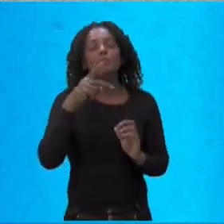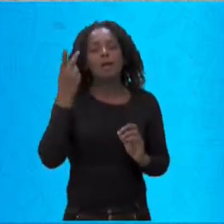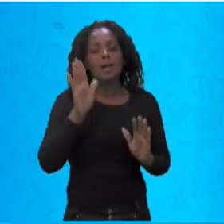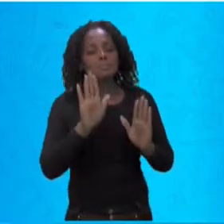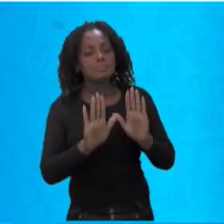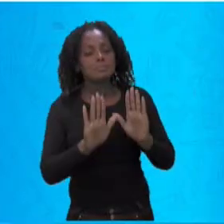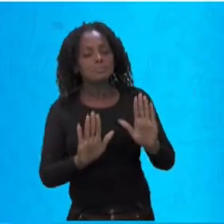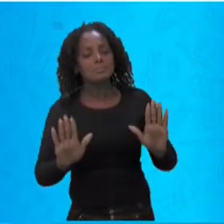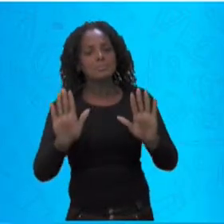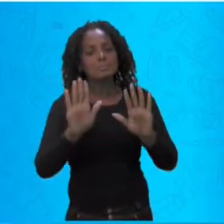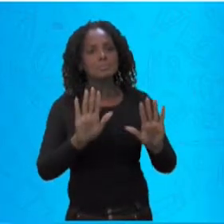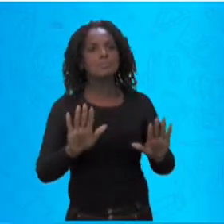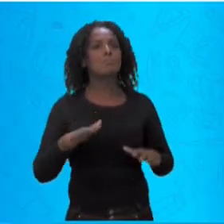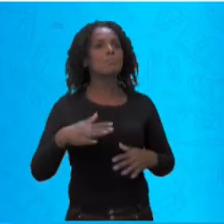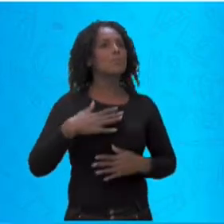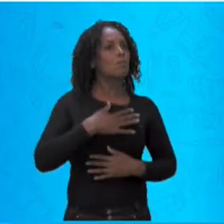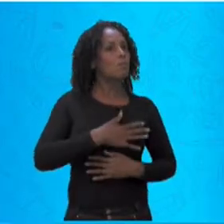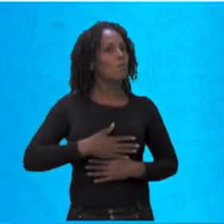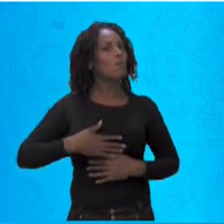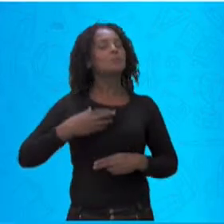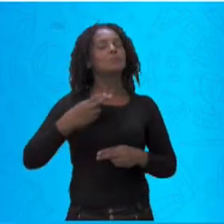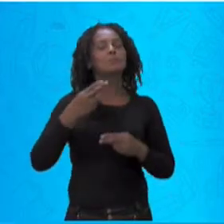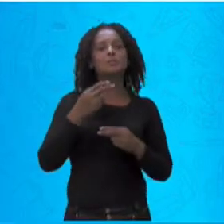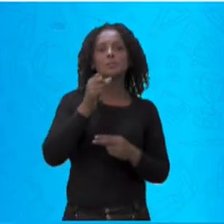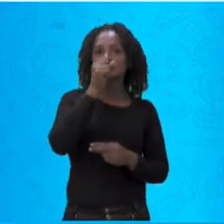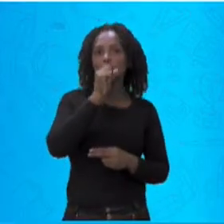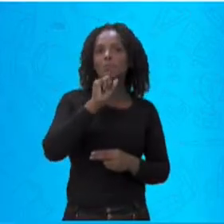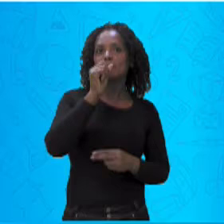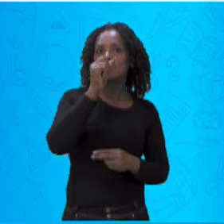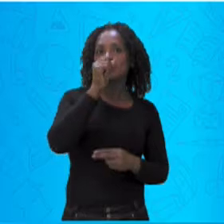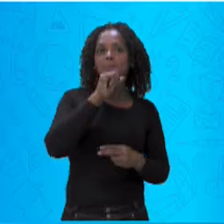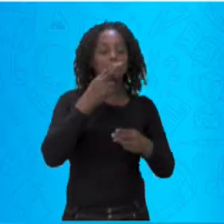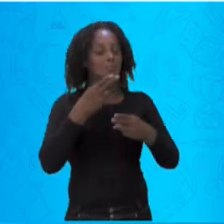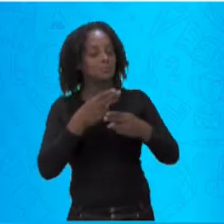assim: gosto de sorvete de chocolate,